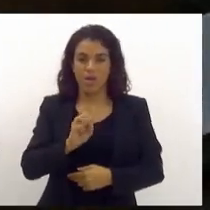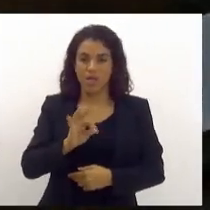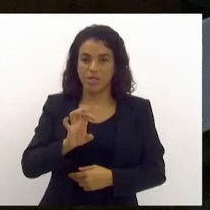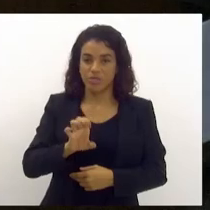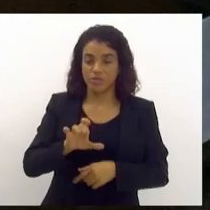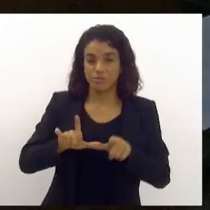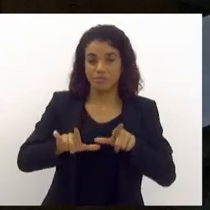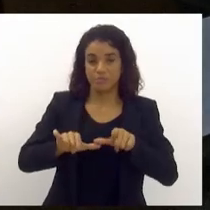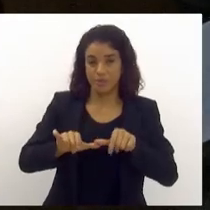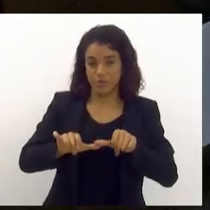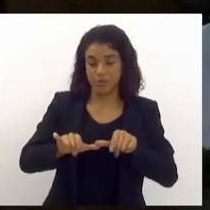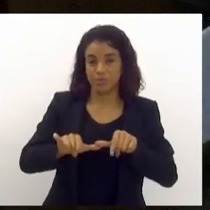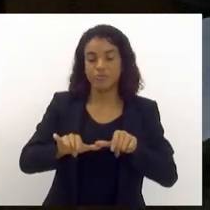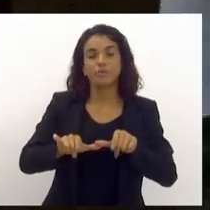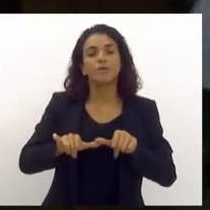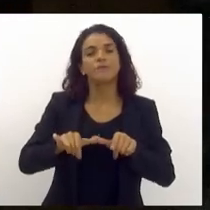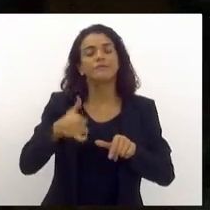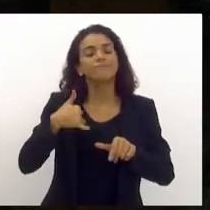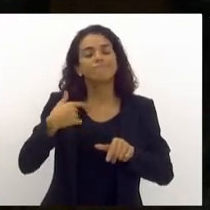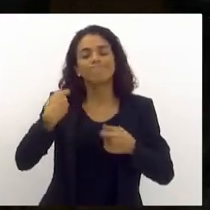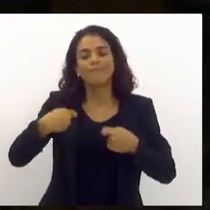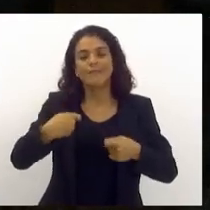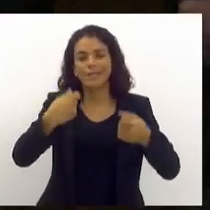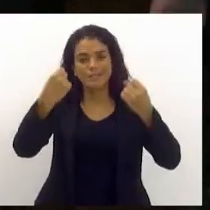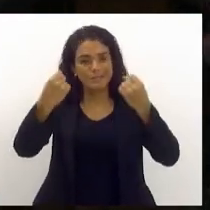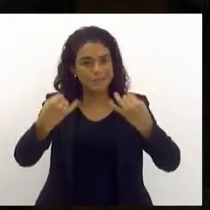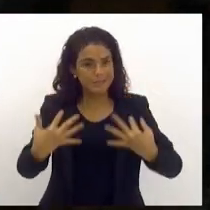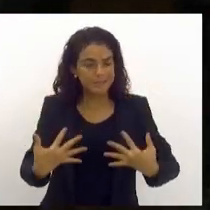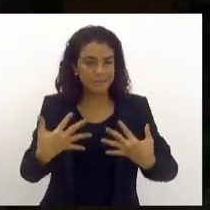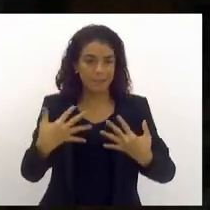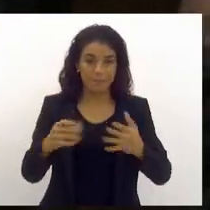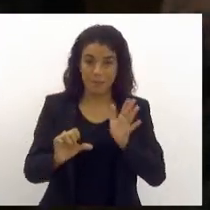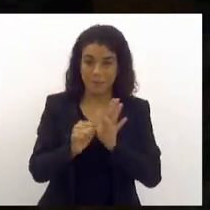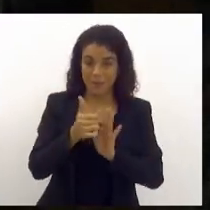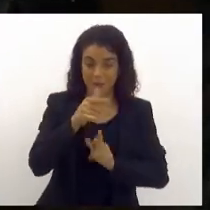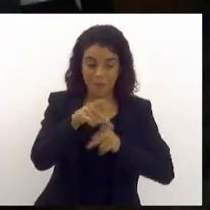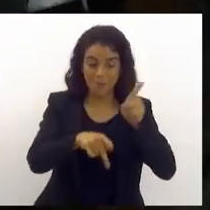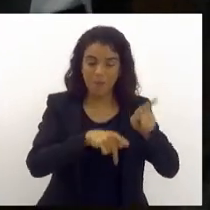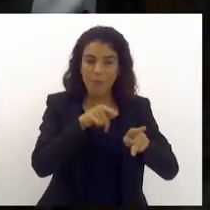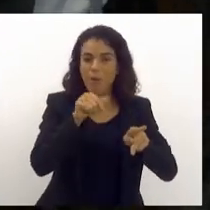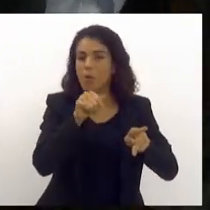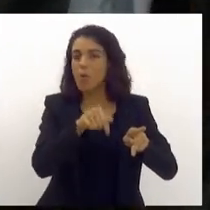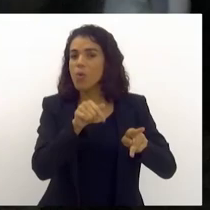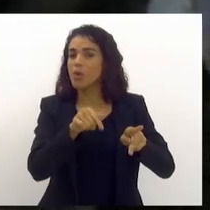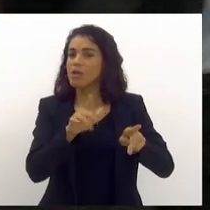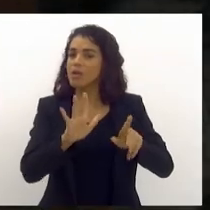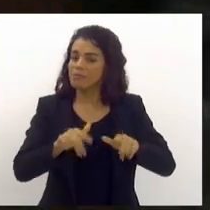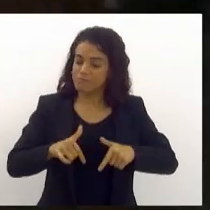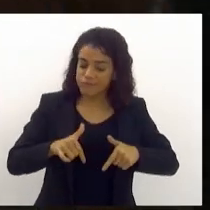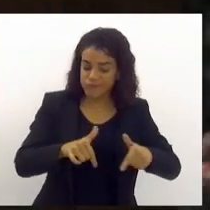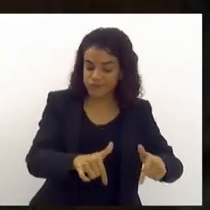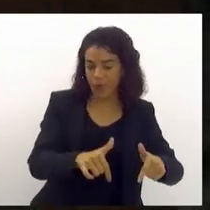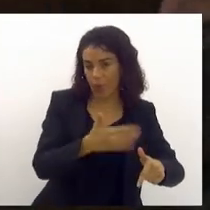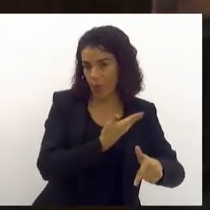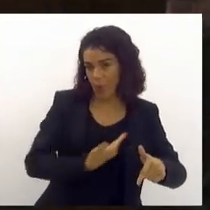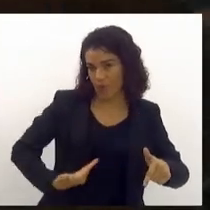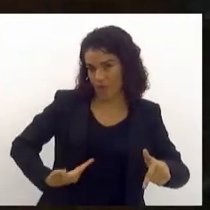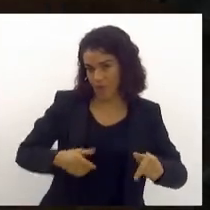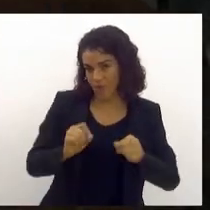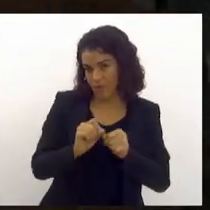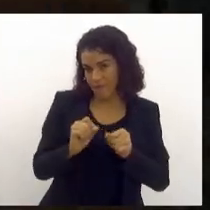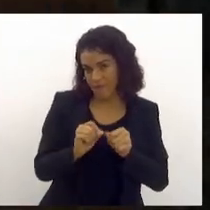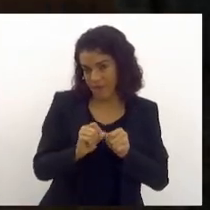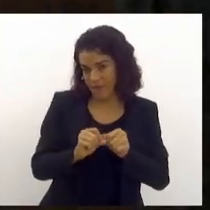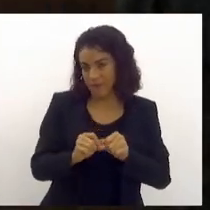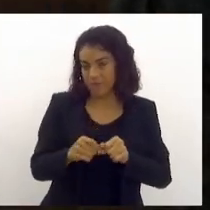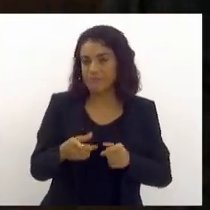Oeste, no sentido de explicar, primeiro com a população, o que tem sido feito pelo governo e principalmente pelas